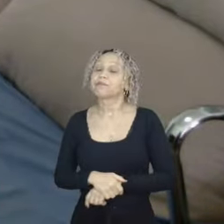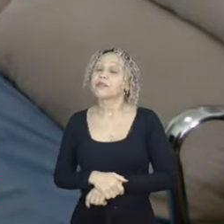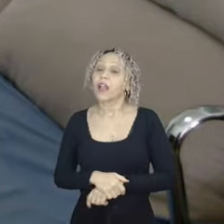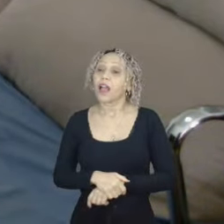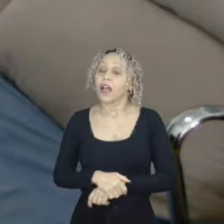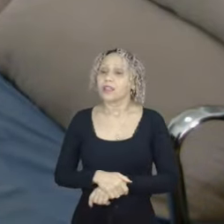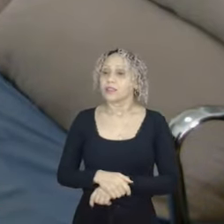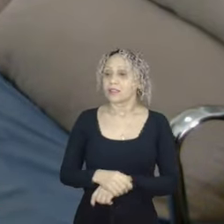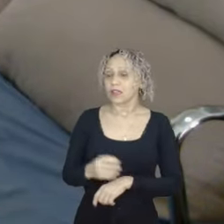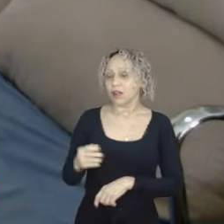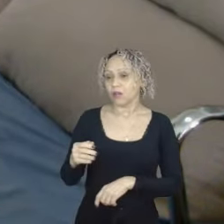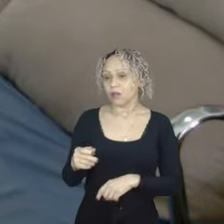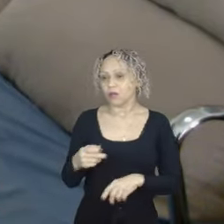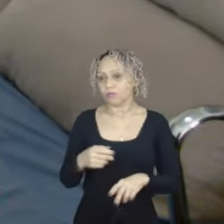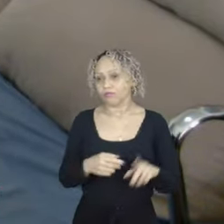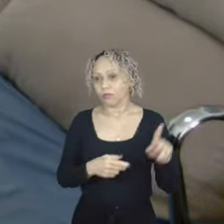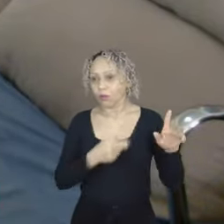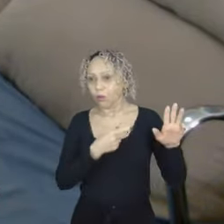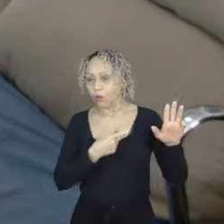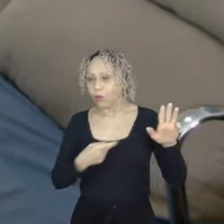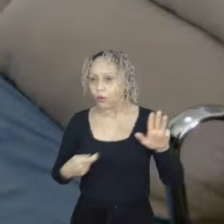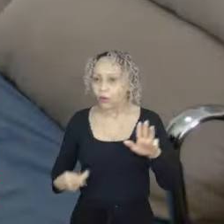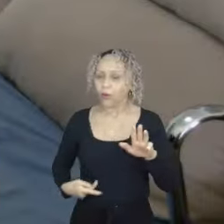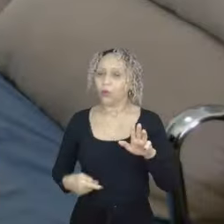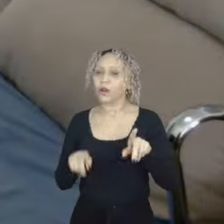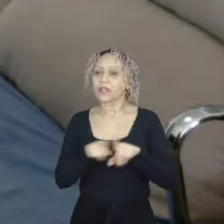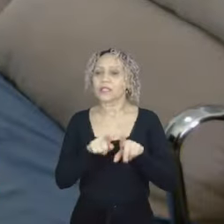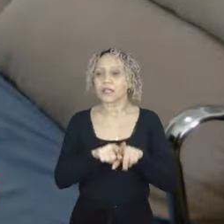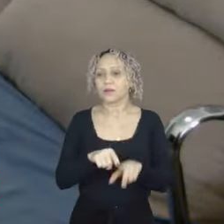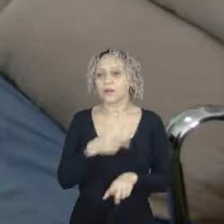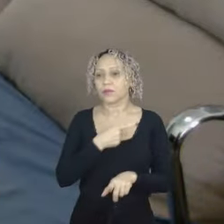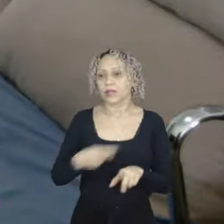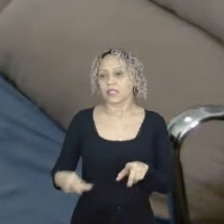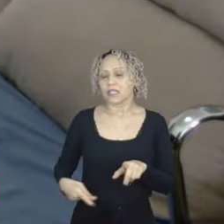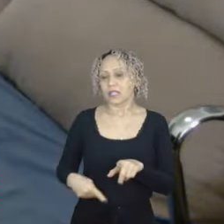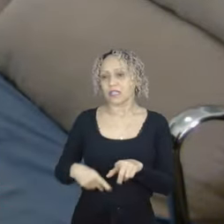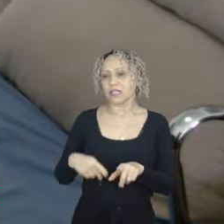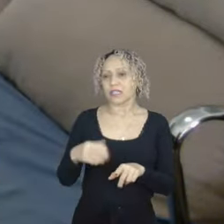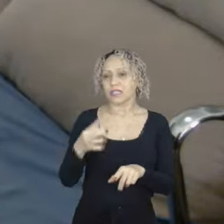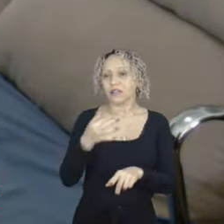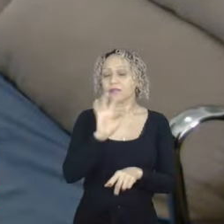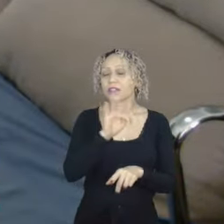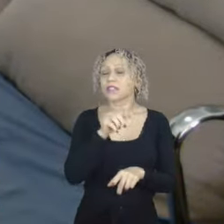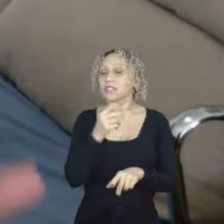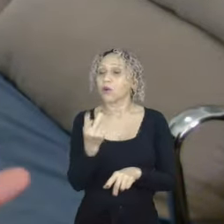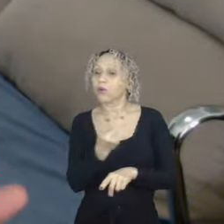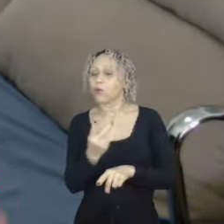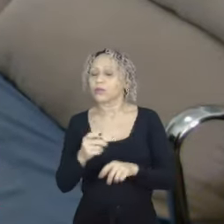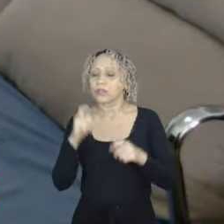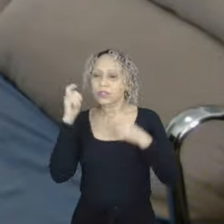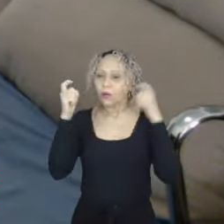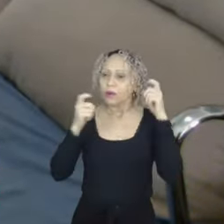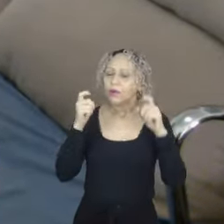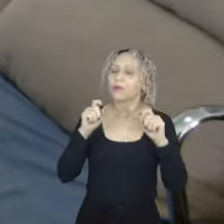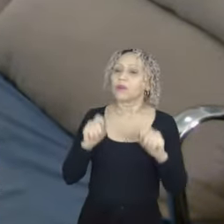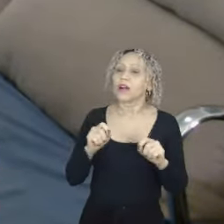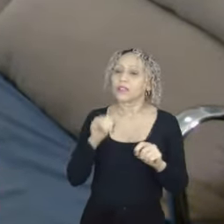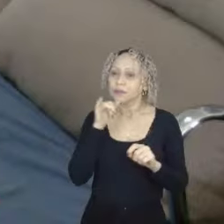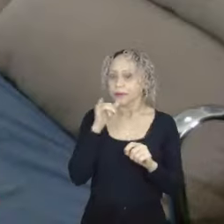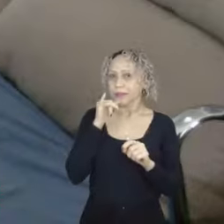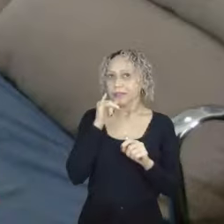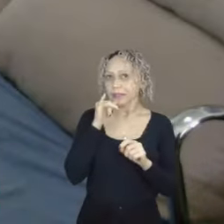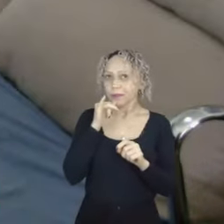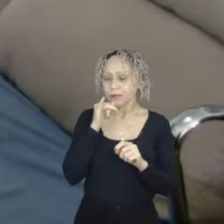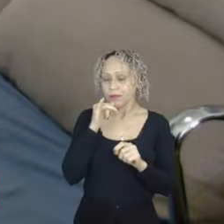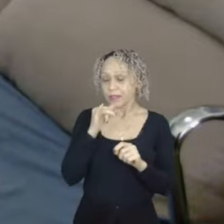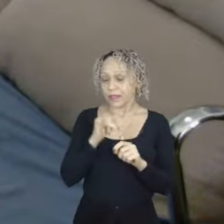nesses comunicados, com que eles consideram o impacto devastador que é o aumento de 1,5 graus da temperatura média global